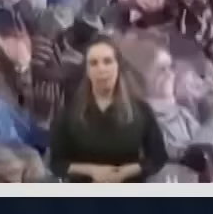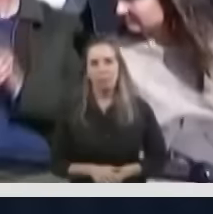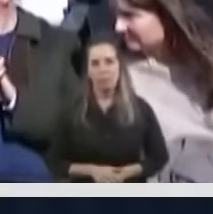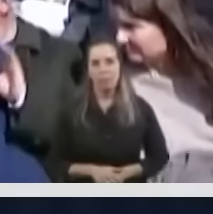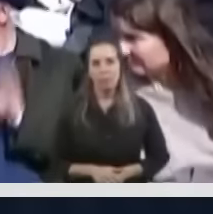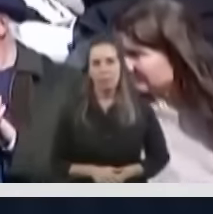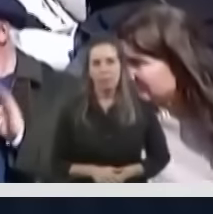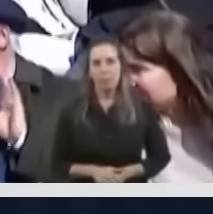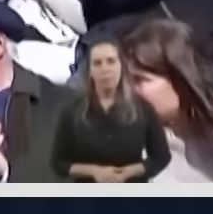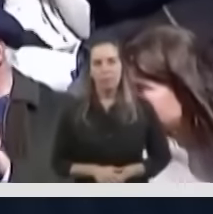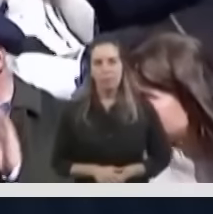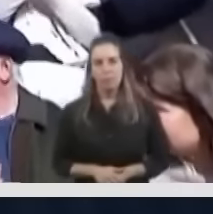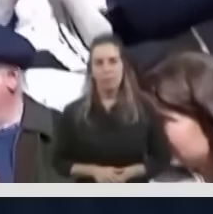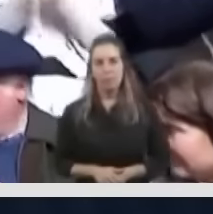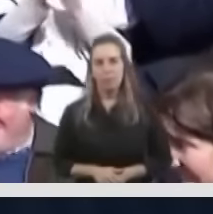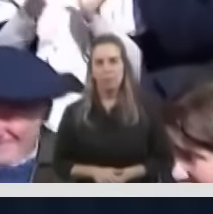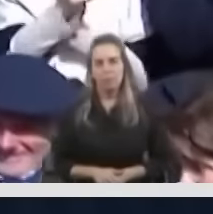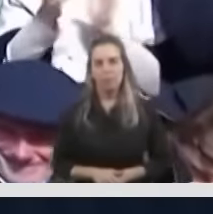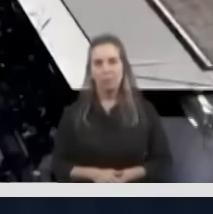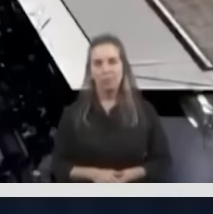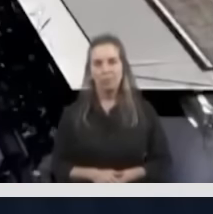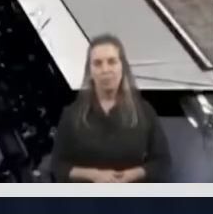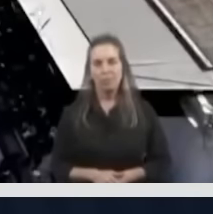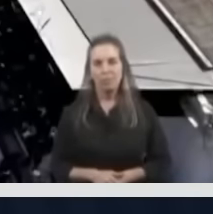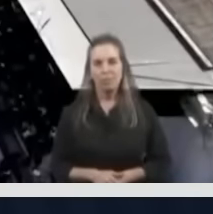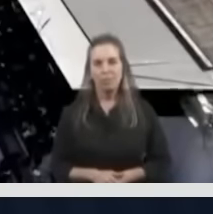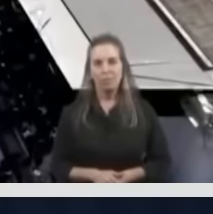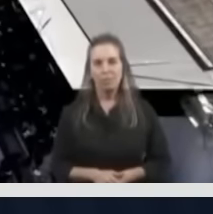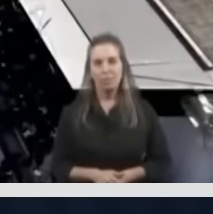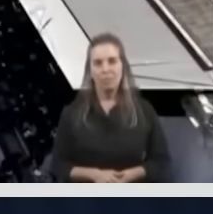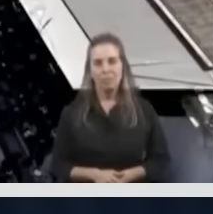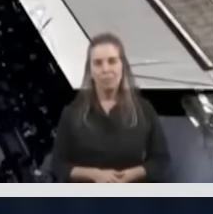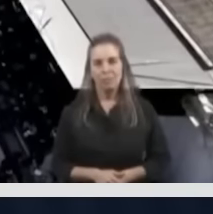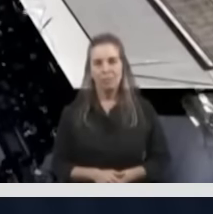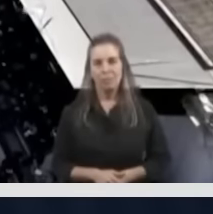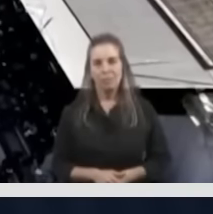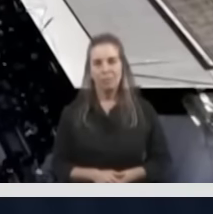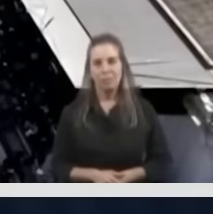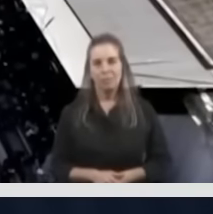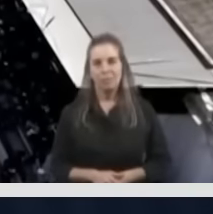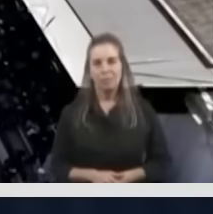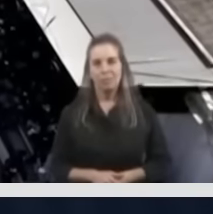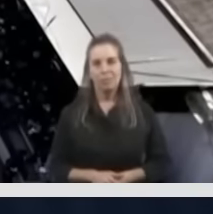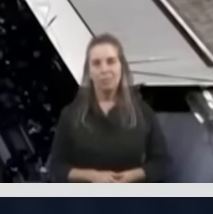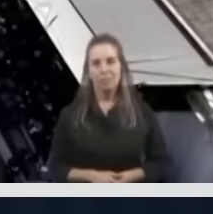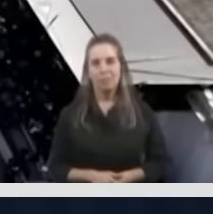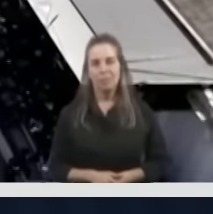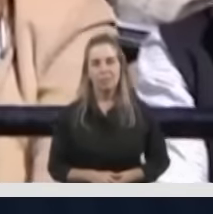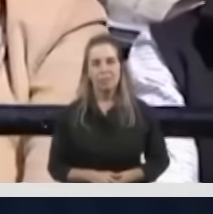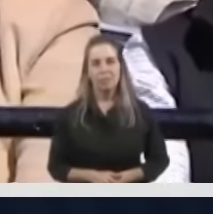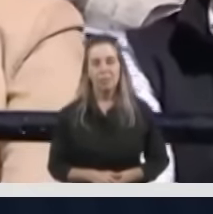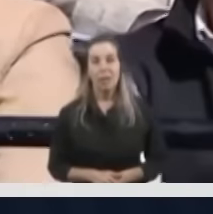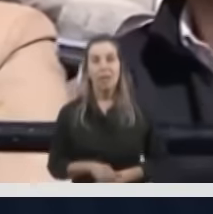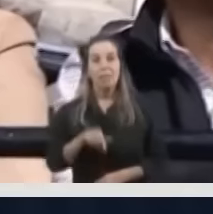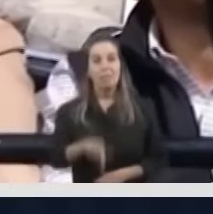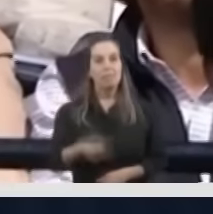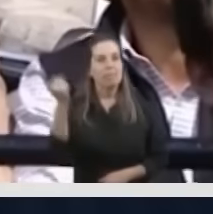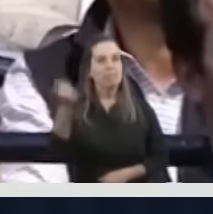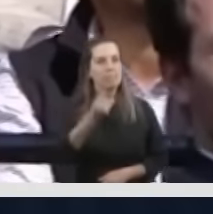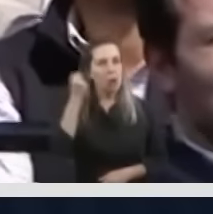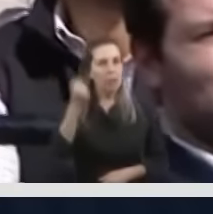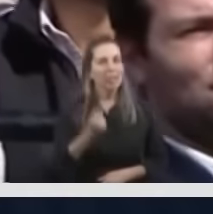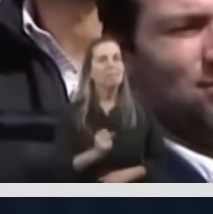está arrecadando, gasta menos do que arrecada, paga os juros da dívida e ainda sobra dinheiro. E com isso permite que possa